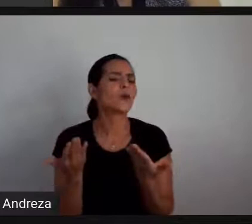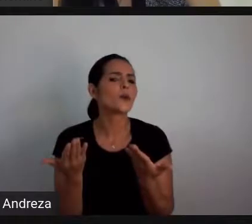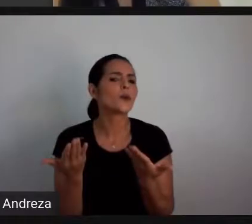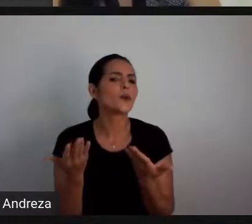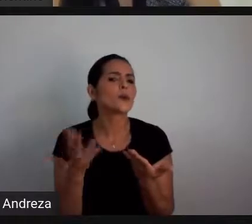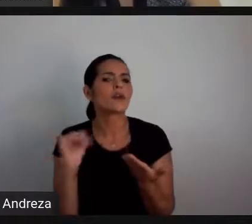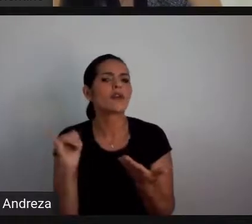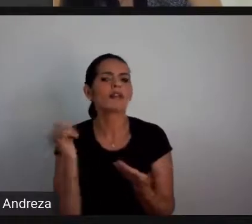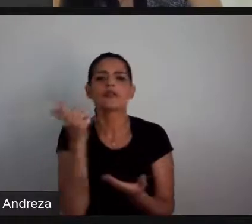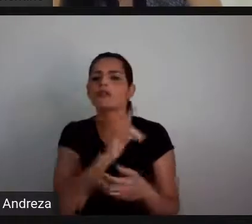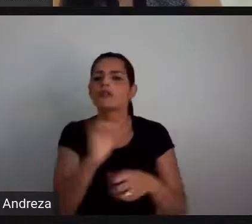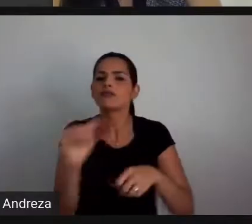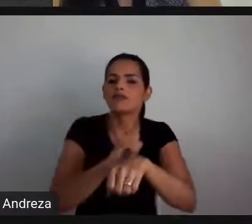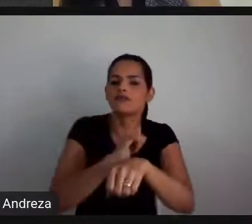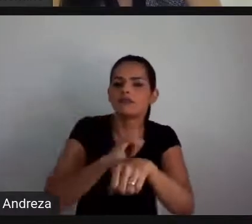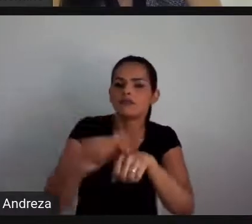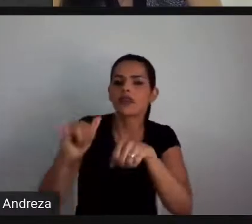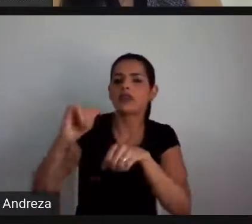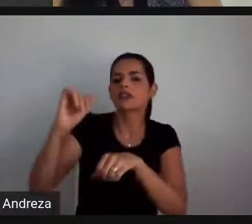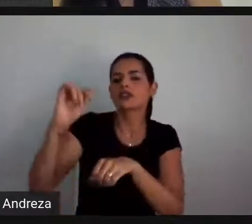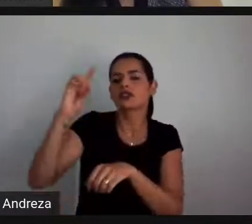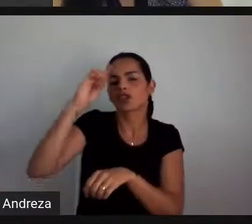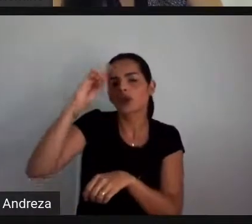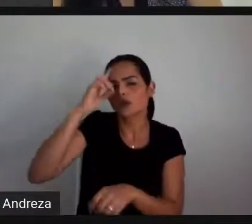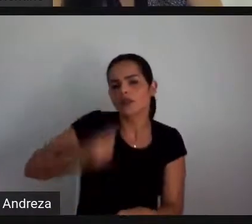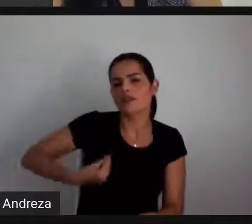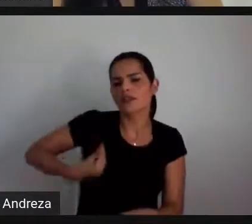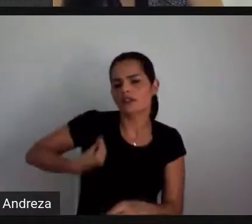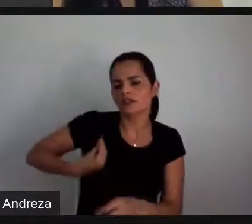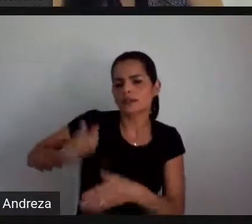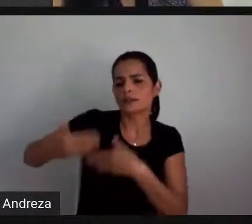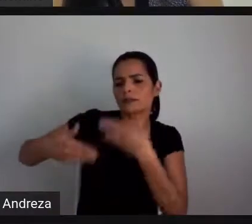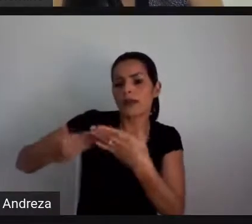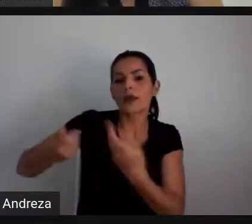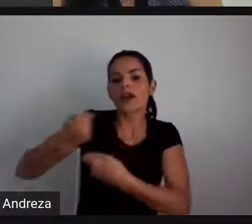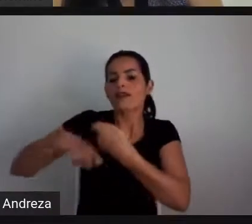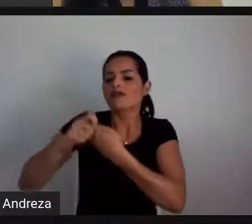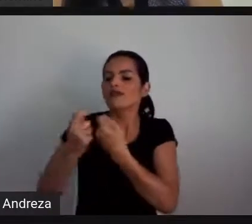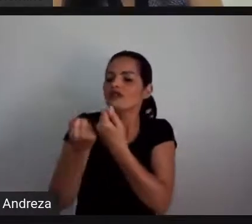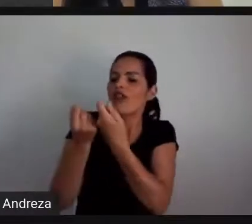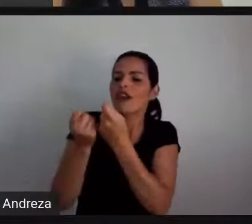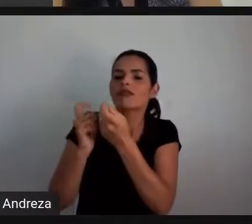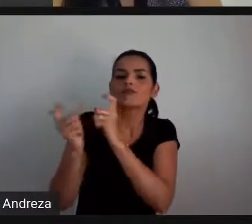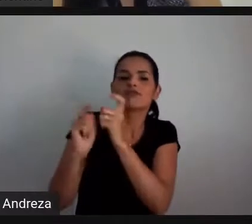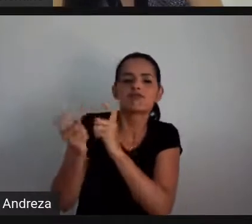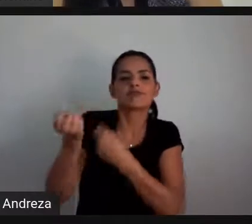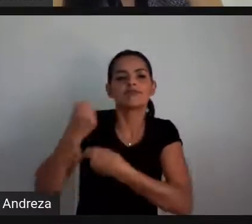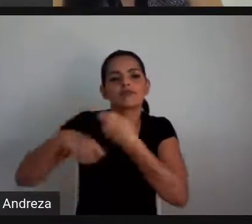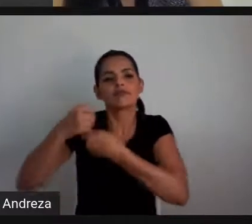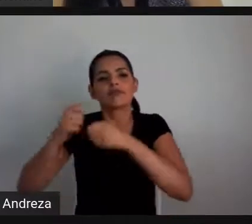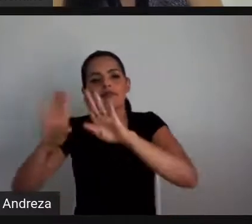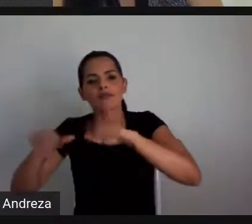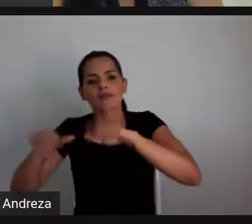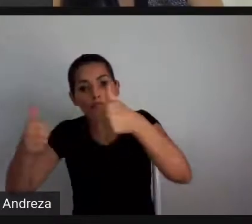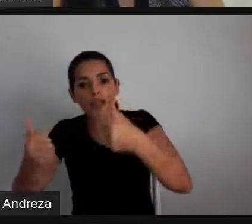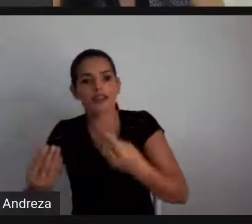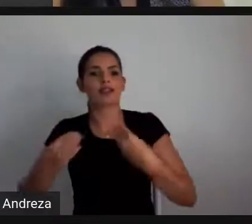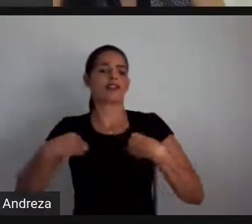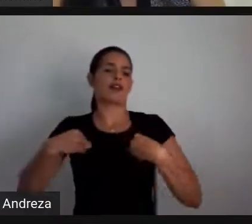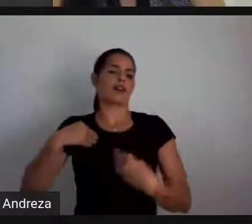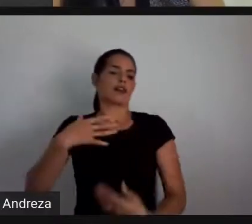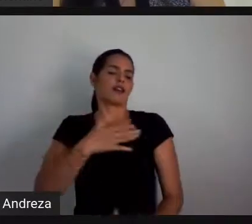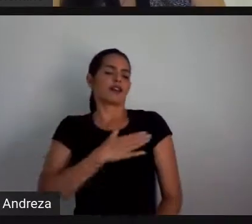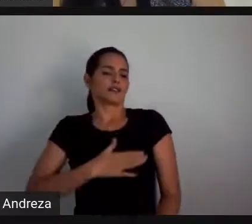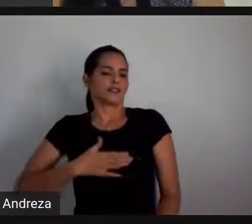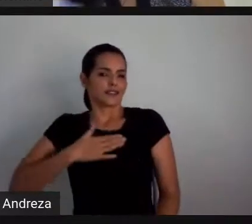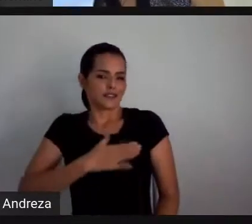adotar medidas no nosso dia a dia para cuidar melhor do nosso dinheiro, para estar mais alinhado com isso e estar mais satisfeito e viver com mais qualidade de vida. Então,